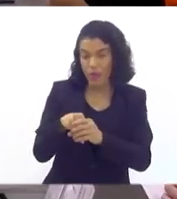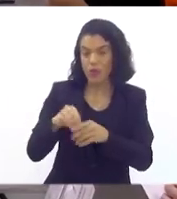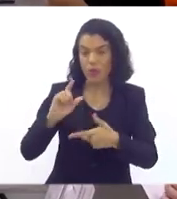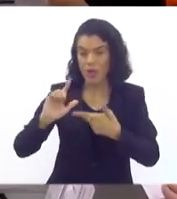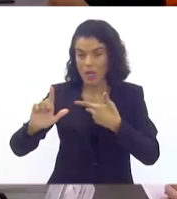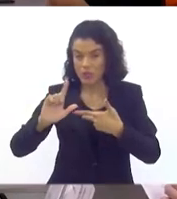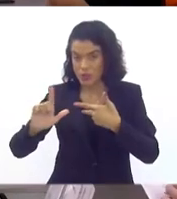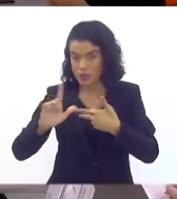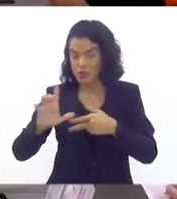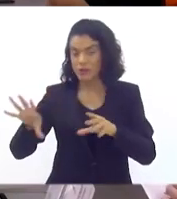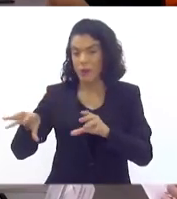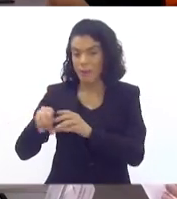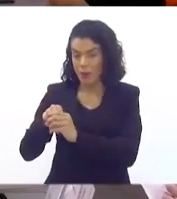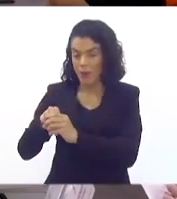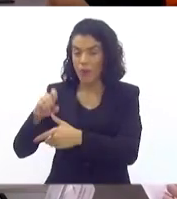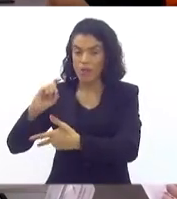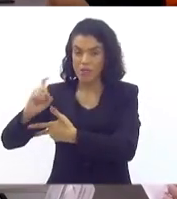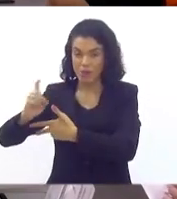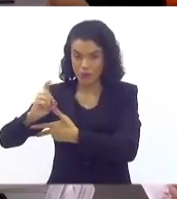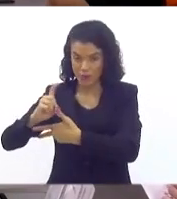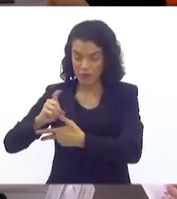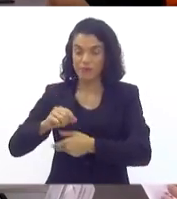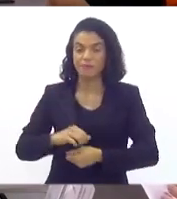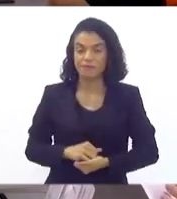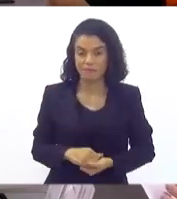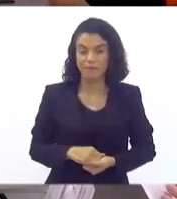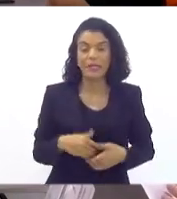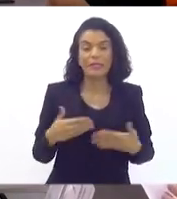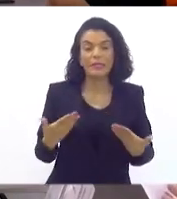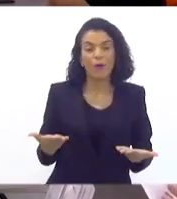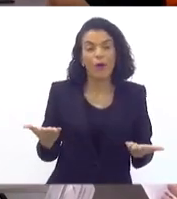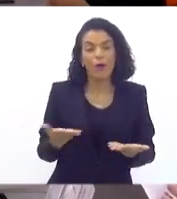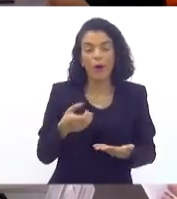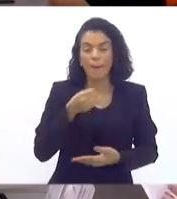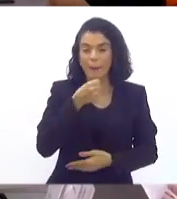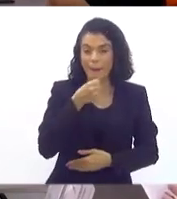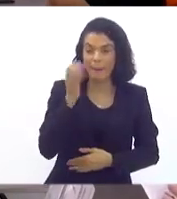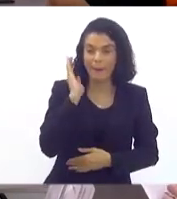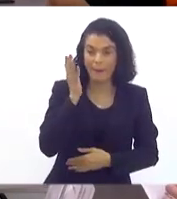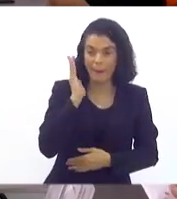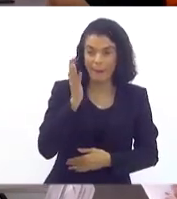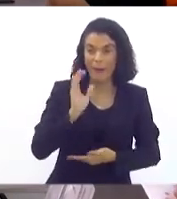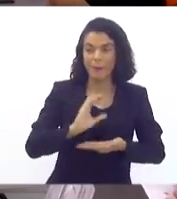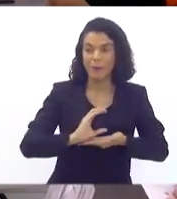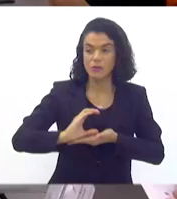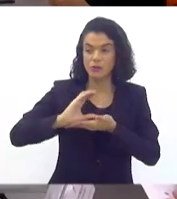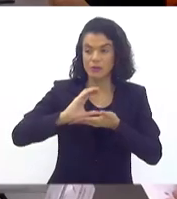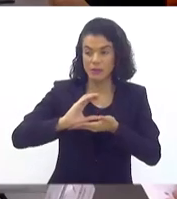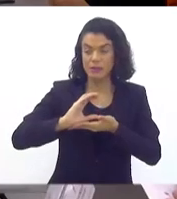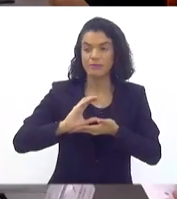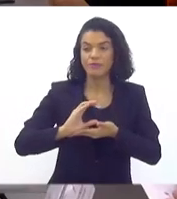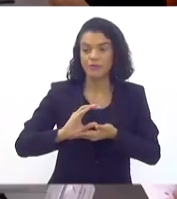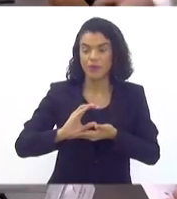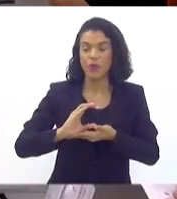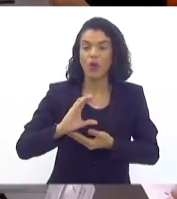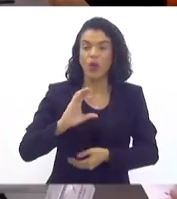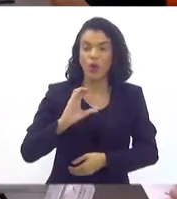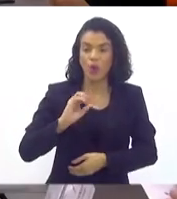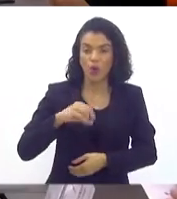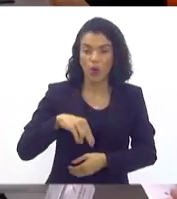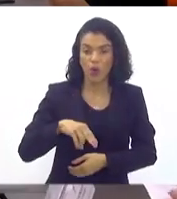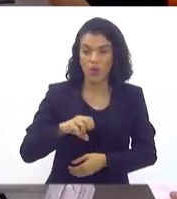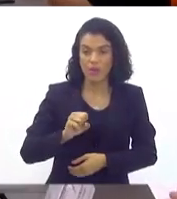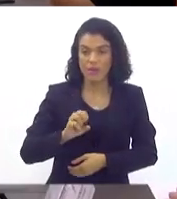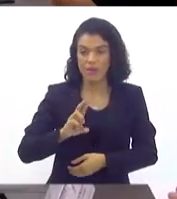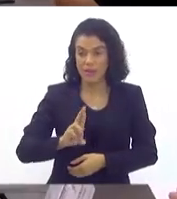Legislativo com o poder executivo e última análise Então eu vou passar a palavra pro conselheiros passar a palavra na ordem ali pro Conselheiro Conde